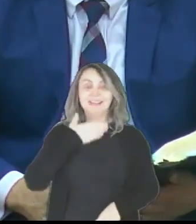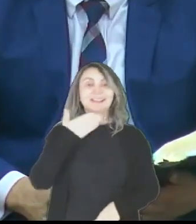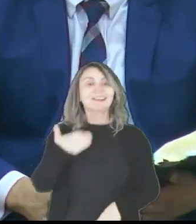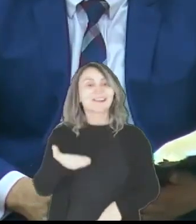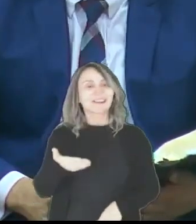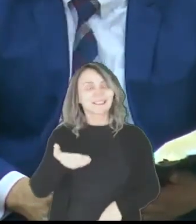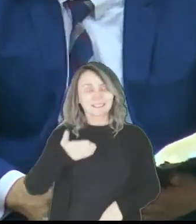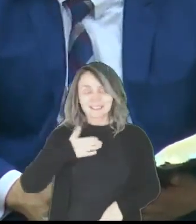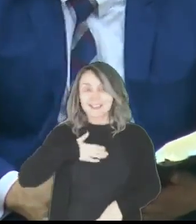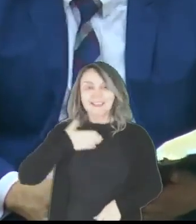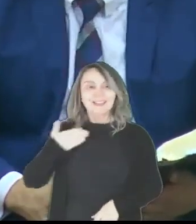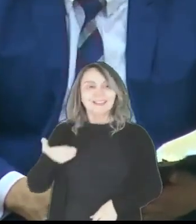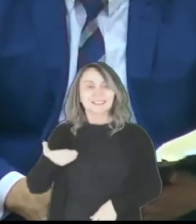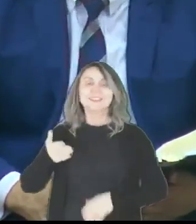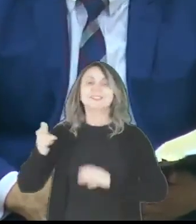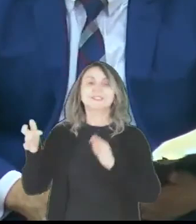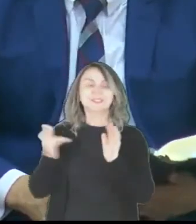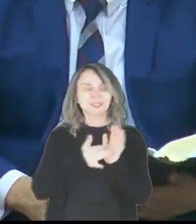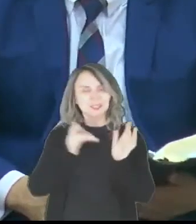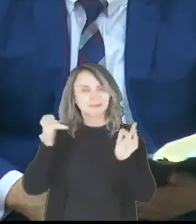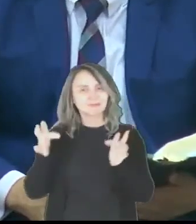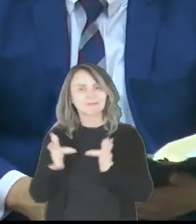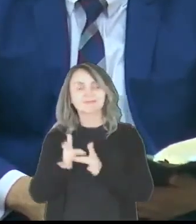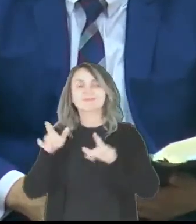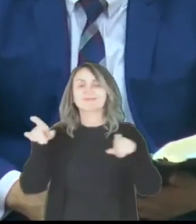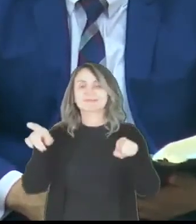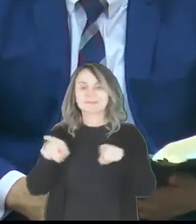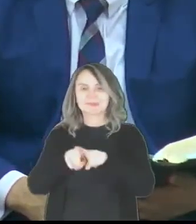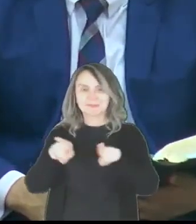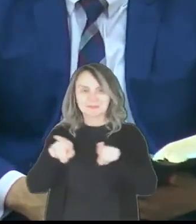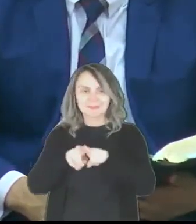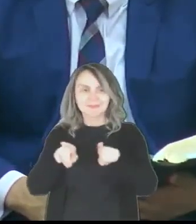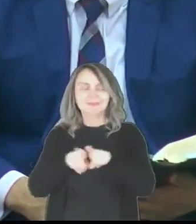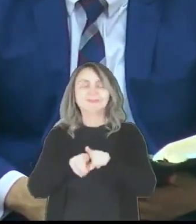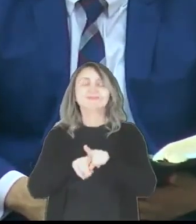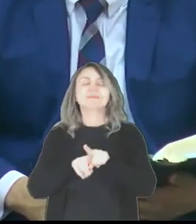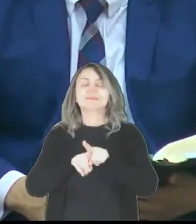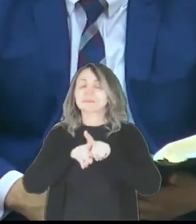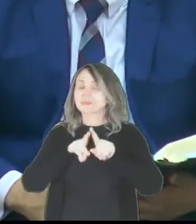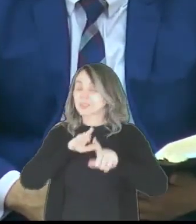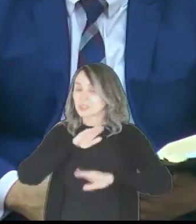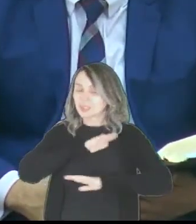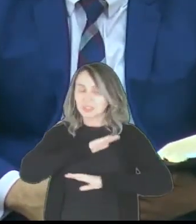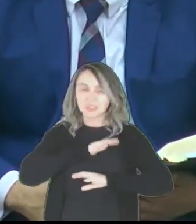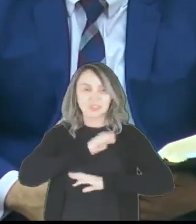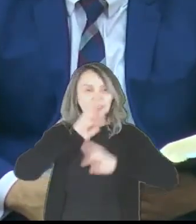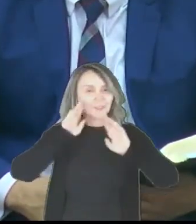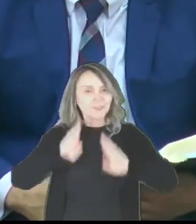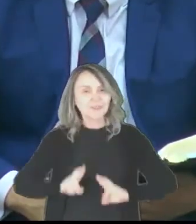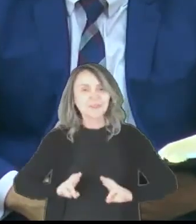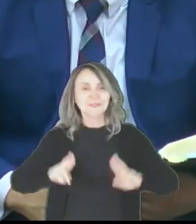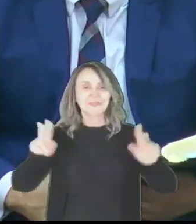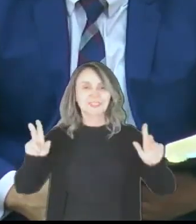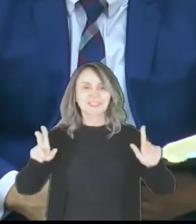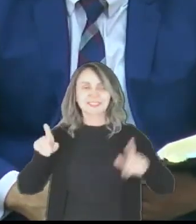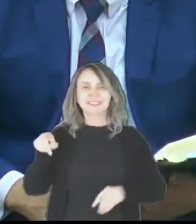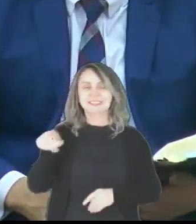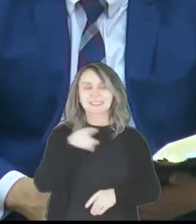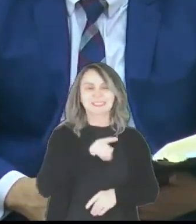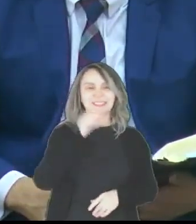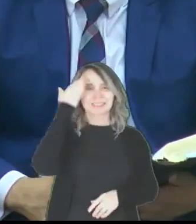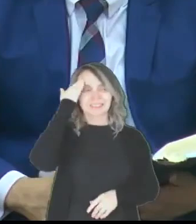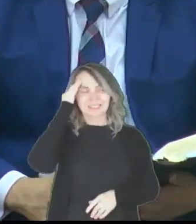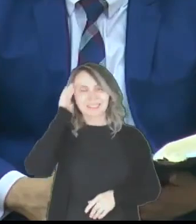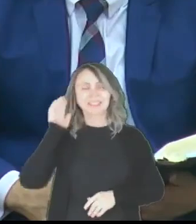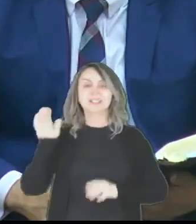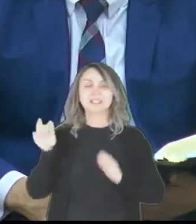Jesus também, ele veio de uma forma diferente. Para os irmãos terem uma ideia, Jesus